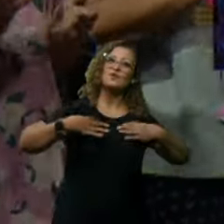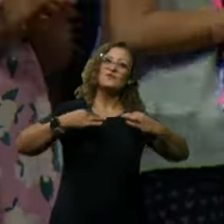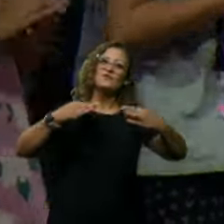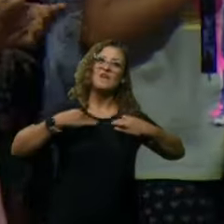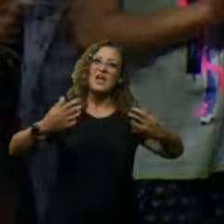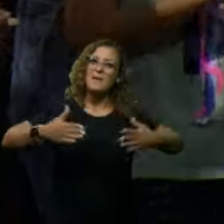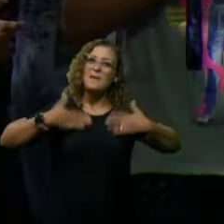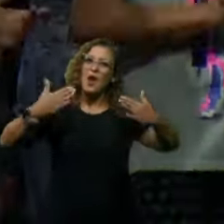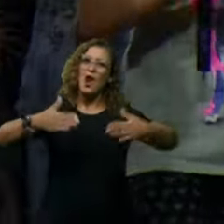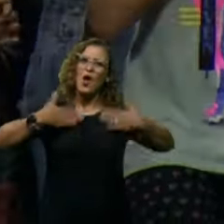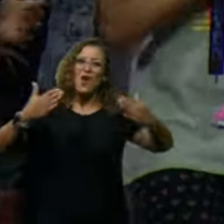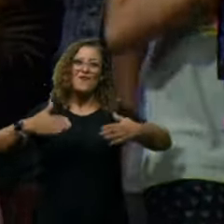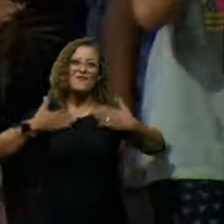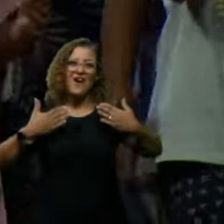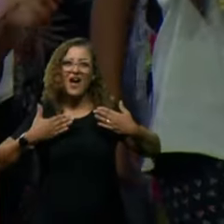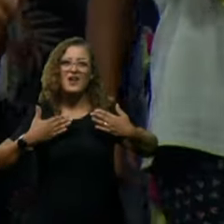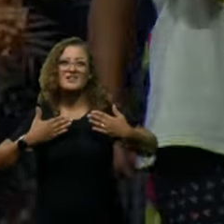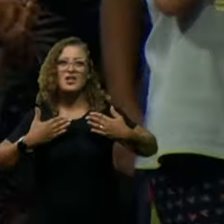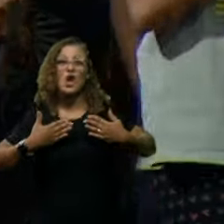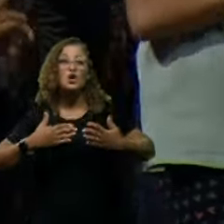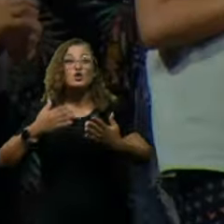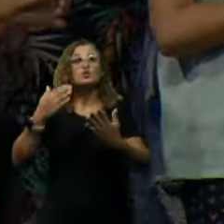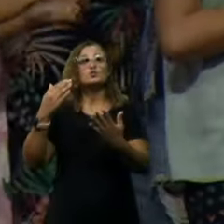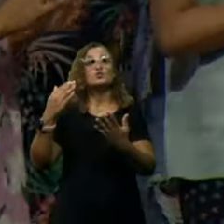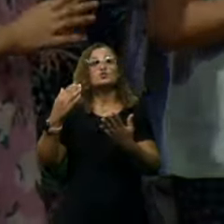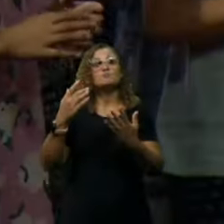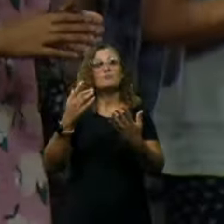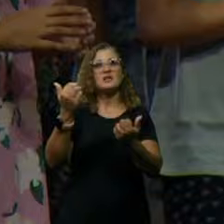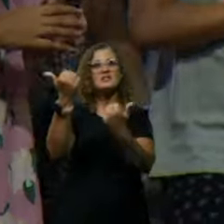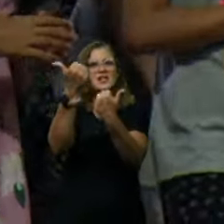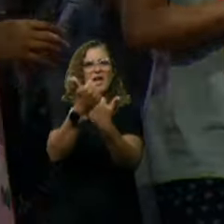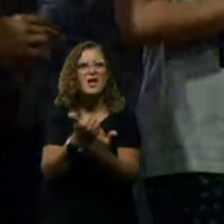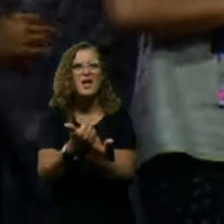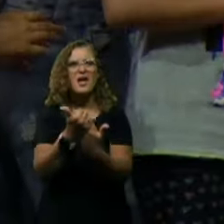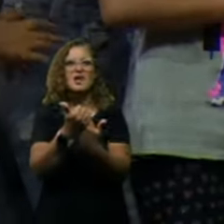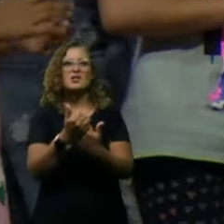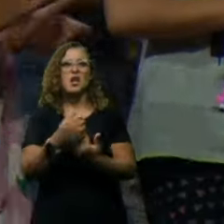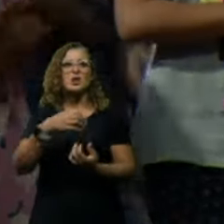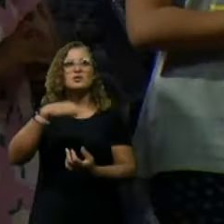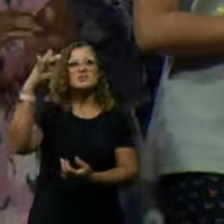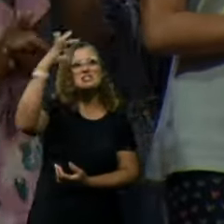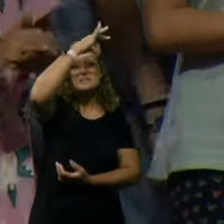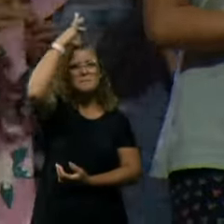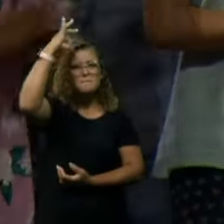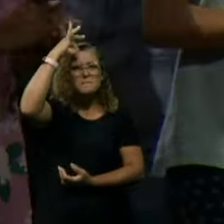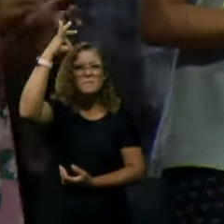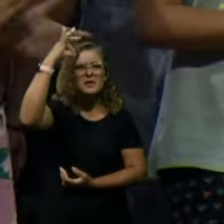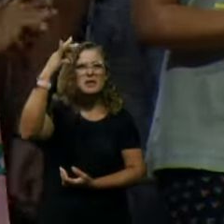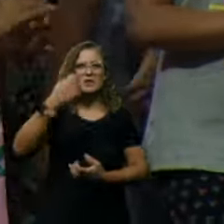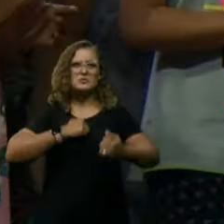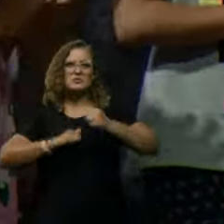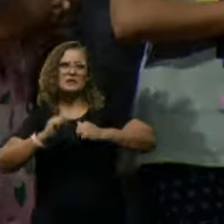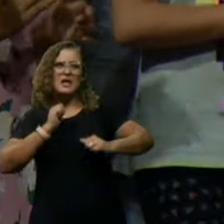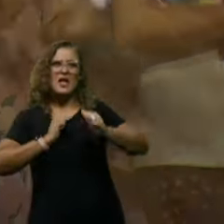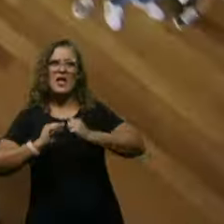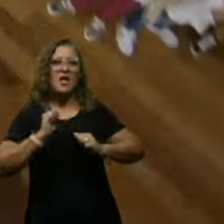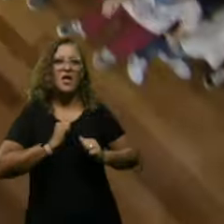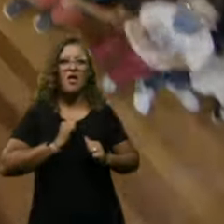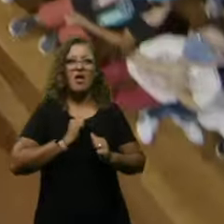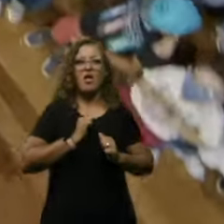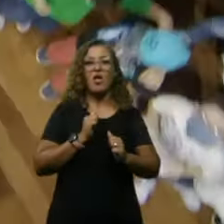espírito angustiado Eu também gosto de cut eu gosto de Dior eu não tenho nada contra